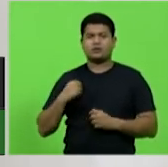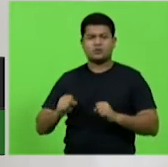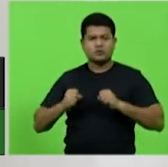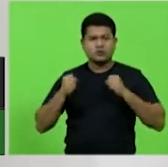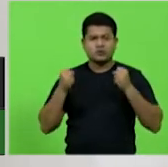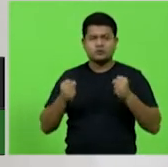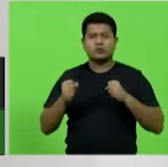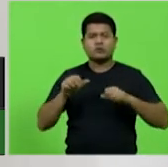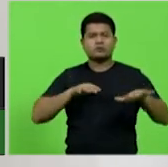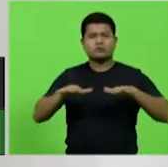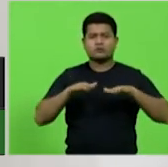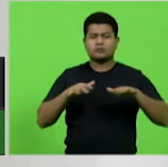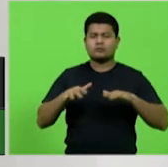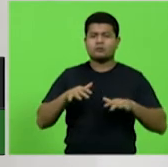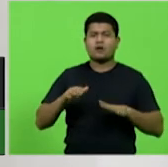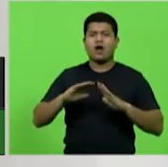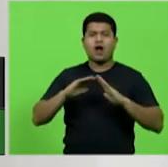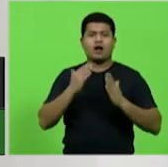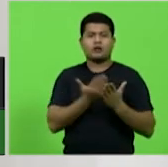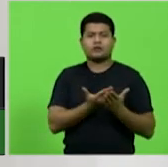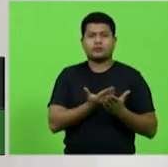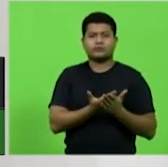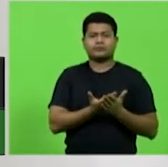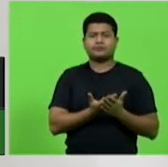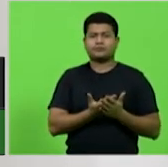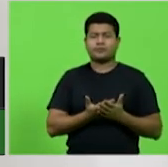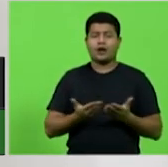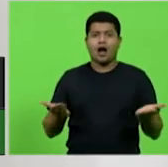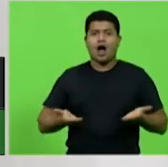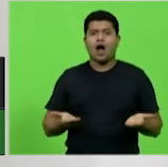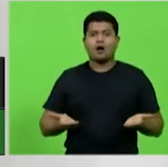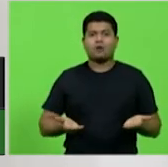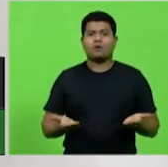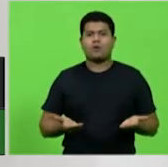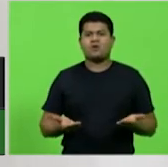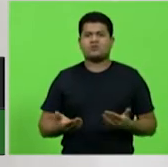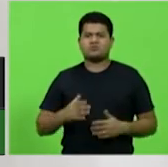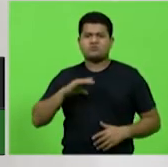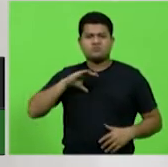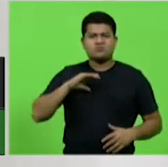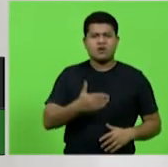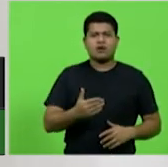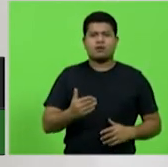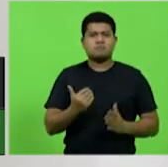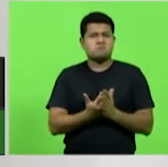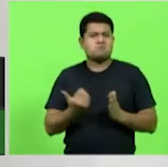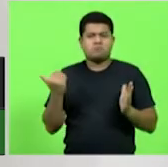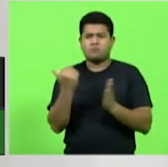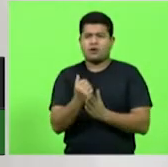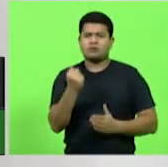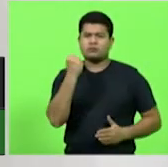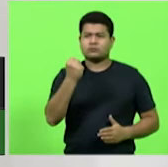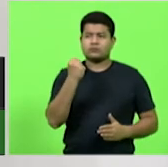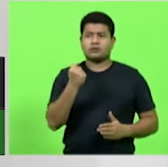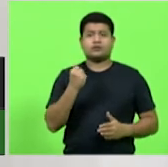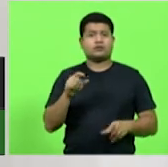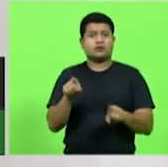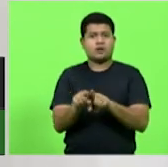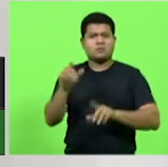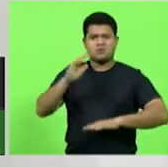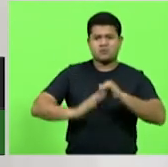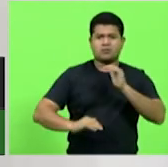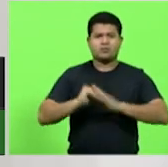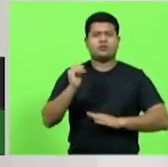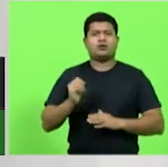estudantil. Agora, ainda mais corajosa, mais forte e muito mais preparada